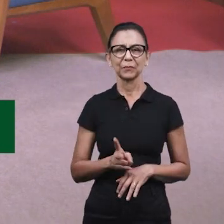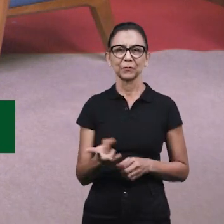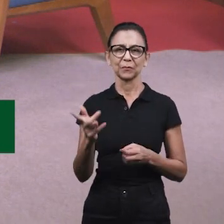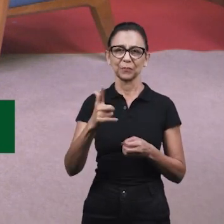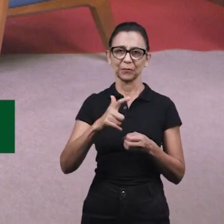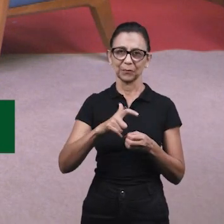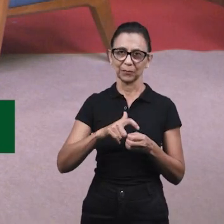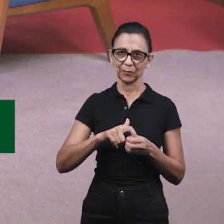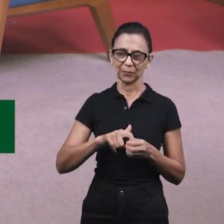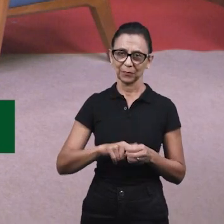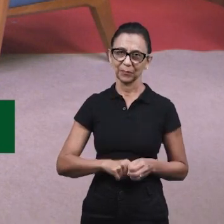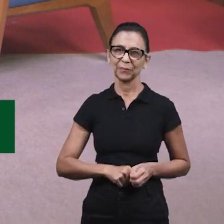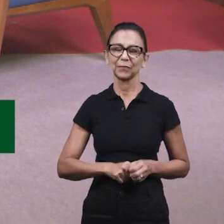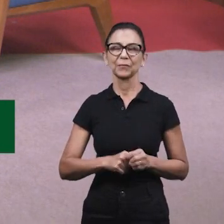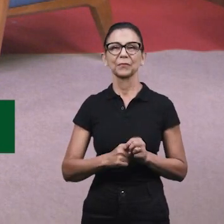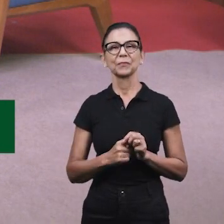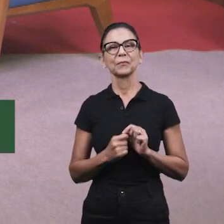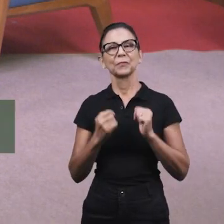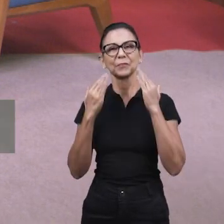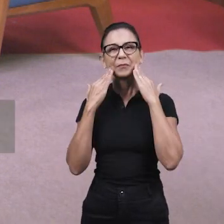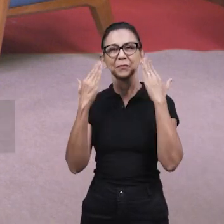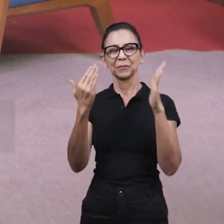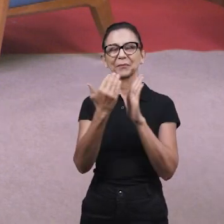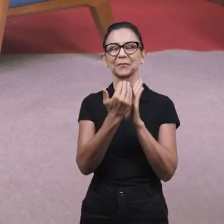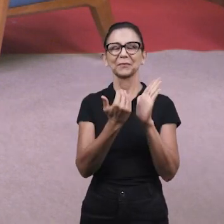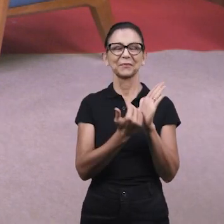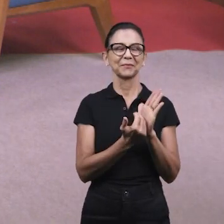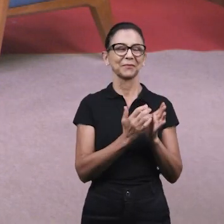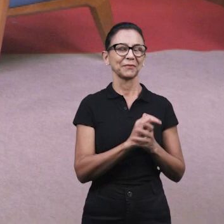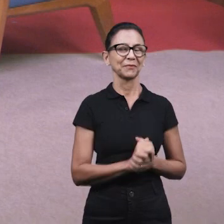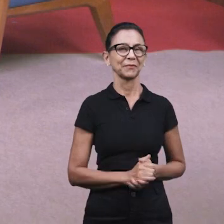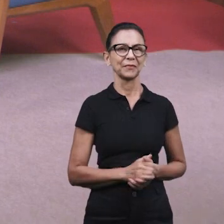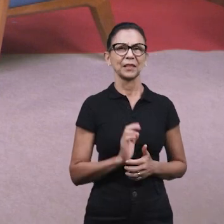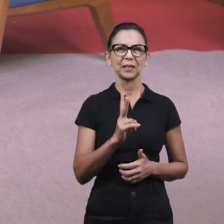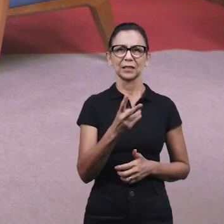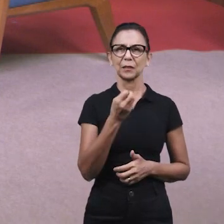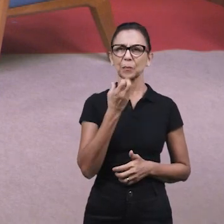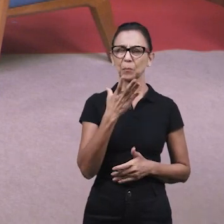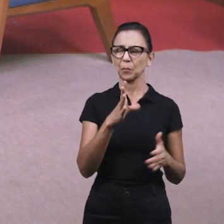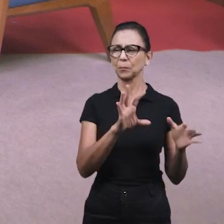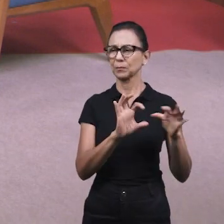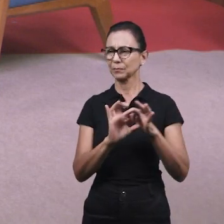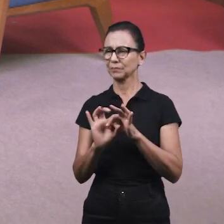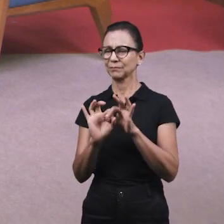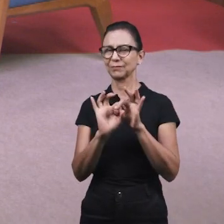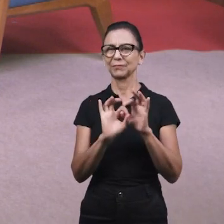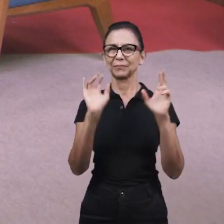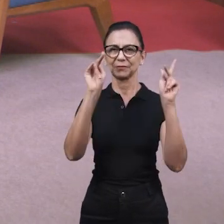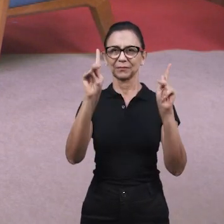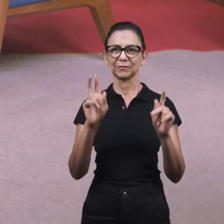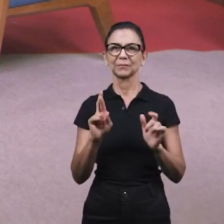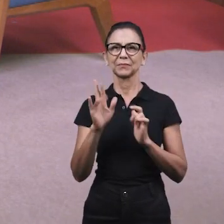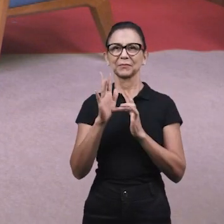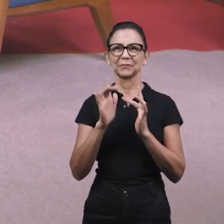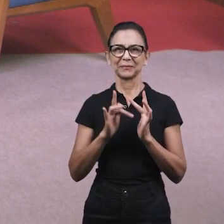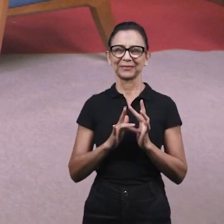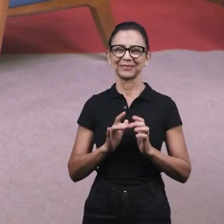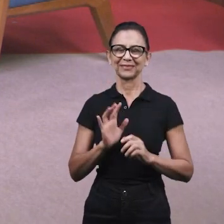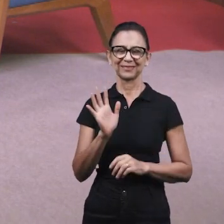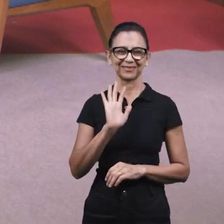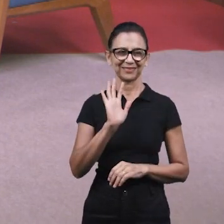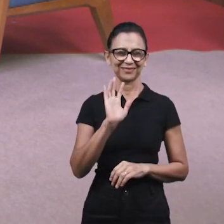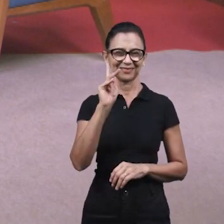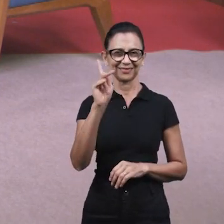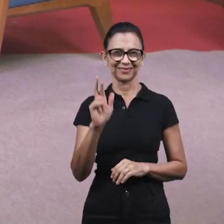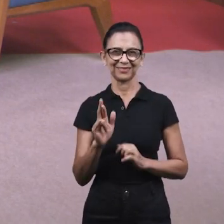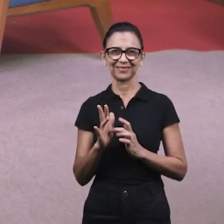vezes vivendo essa experiência. Amém, José. Sempre uma bênção, né, Sérgio? Glória a Deus. Participarmos aqui juntos, nessa comunhão. A todos a paz do Senhor